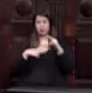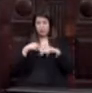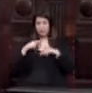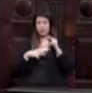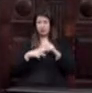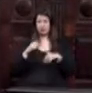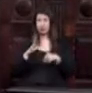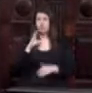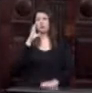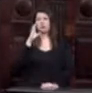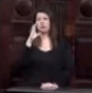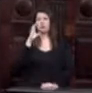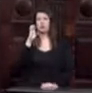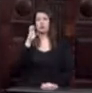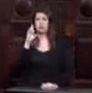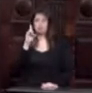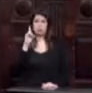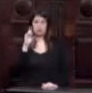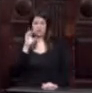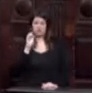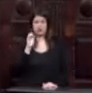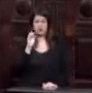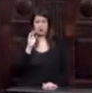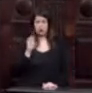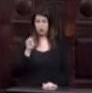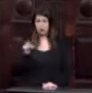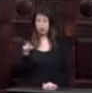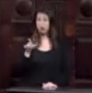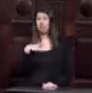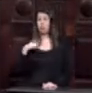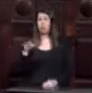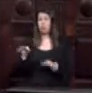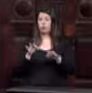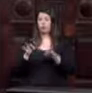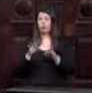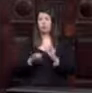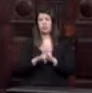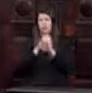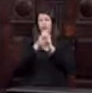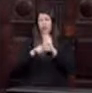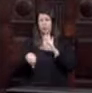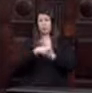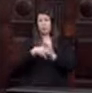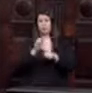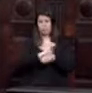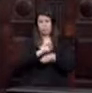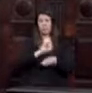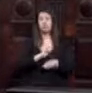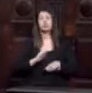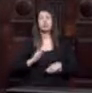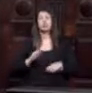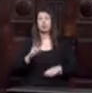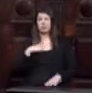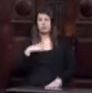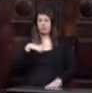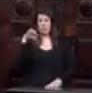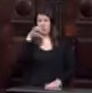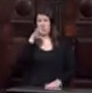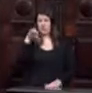que a SEDAI, por ter o controle estatal, onde o Estado detém